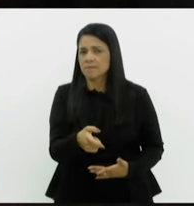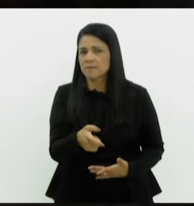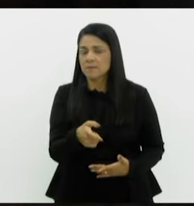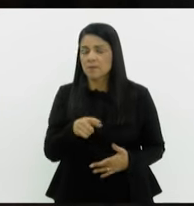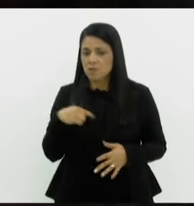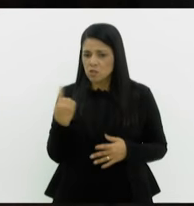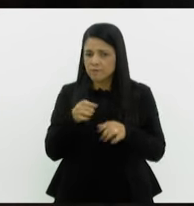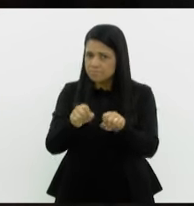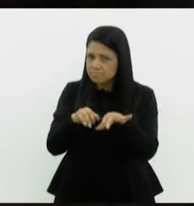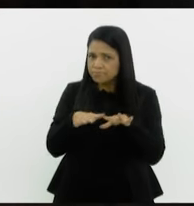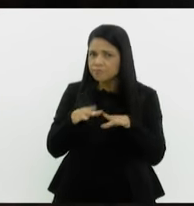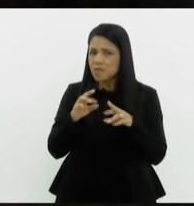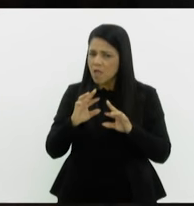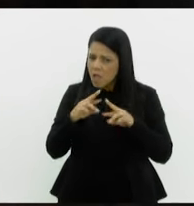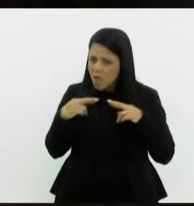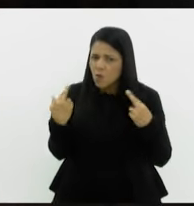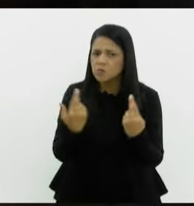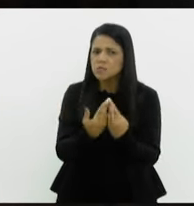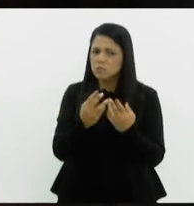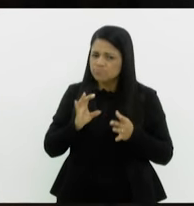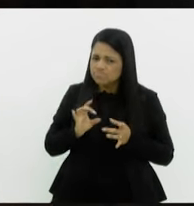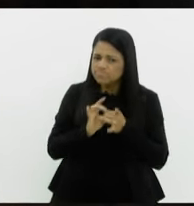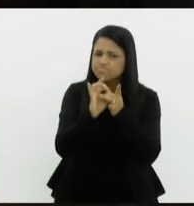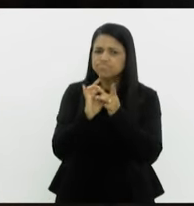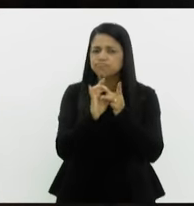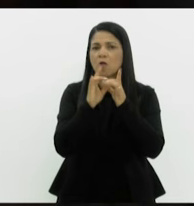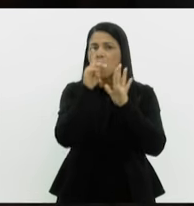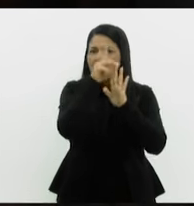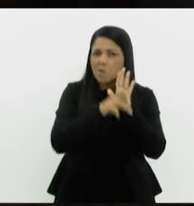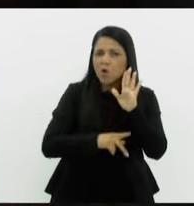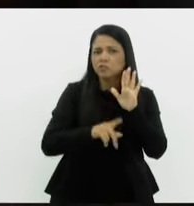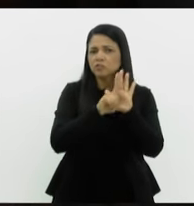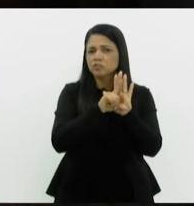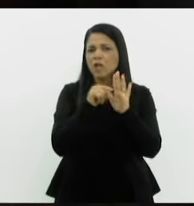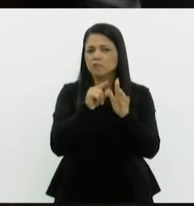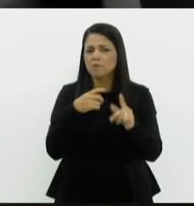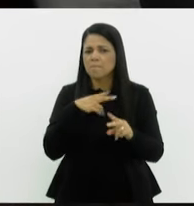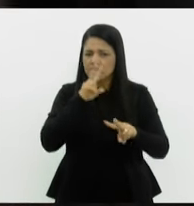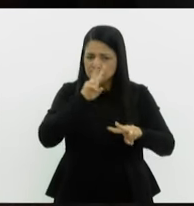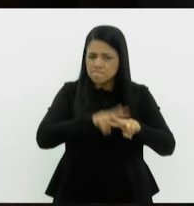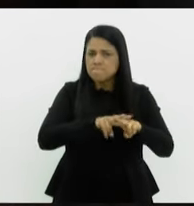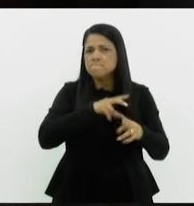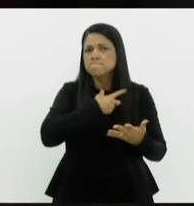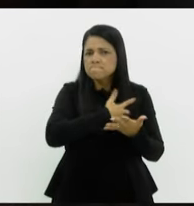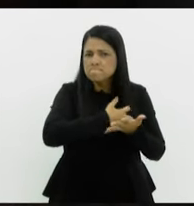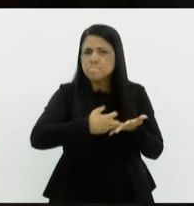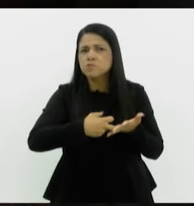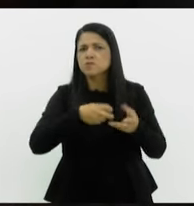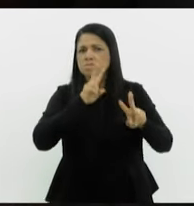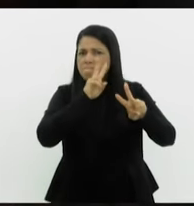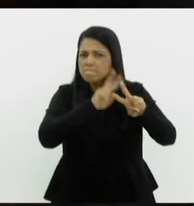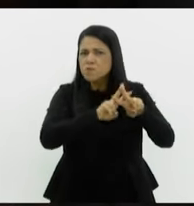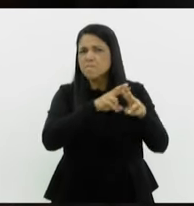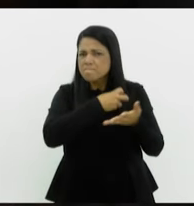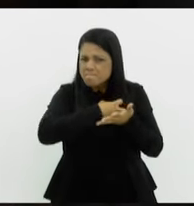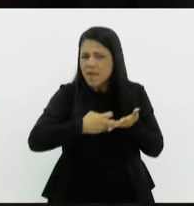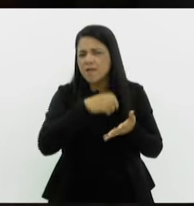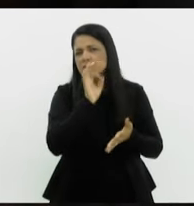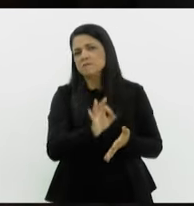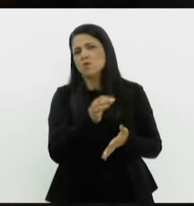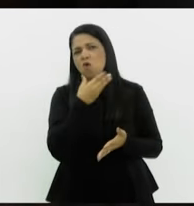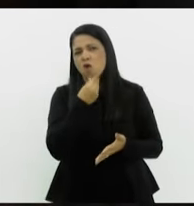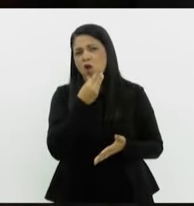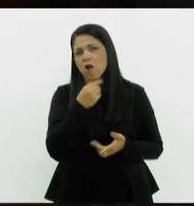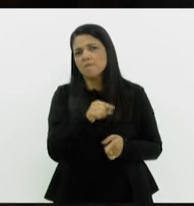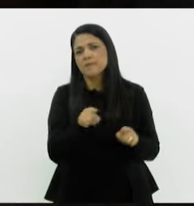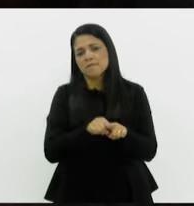esteja unido sempre com projetos que possa punir esses homens, tá? Que fazem esse mal não só às mulheres, como também às